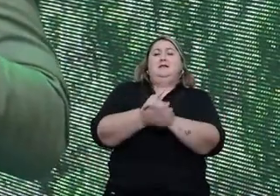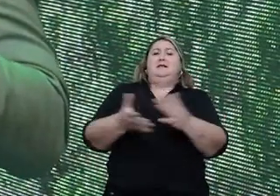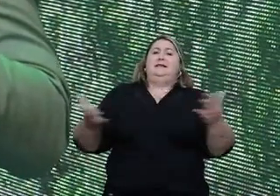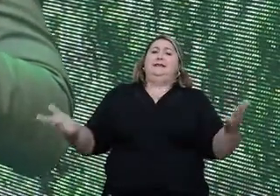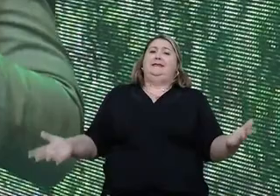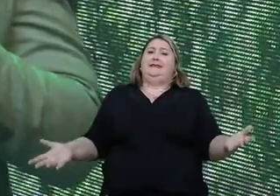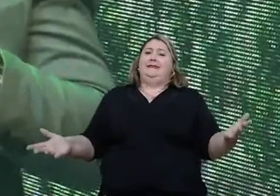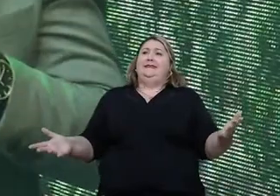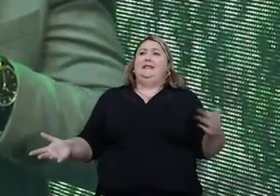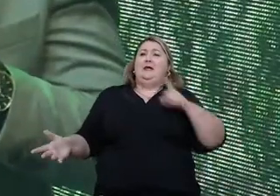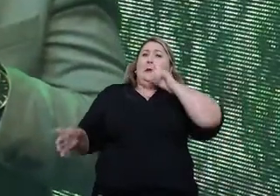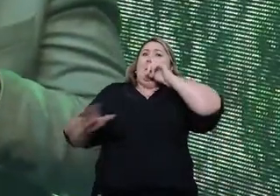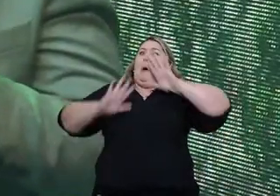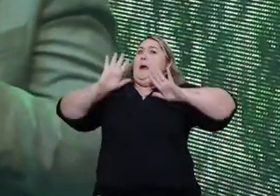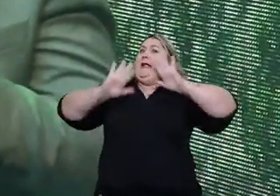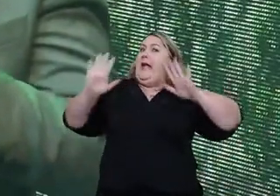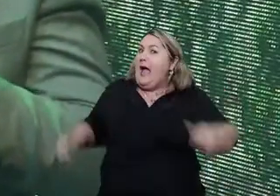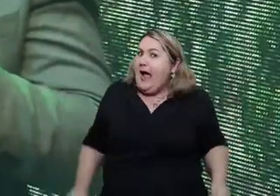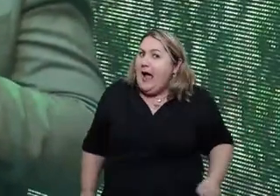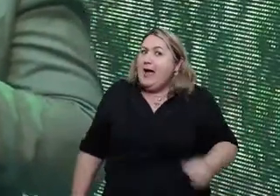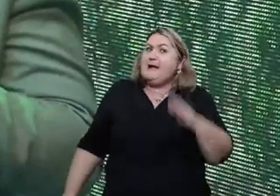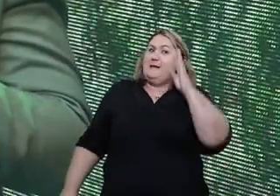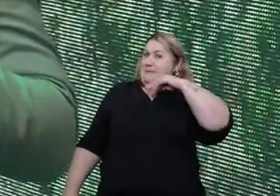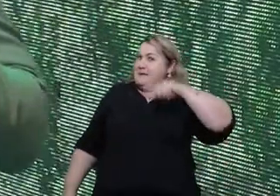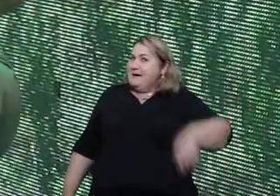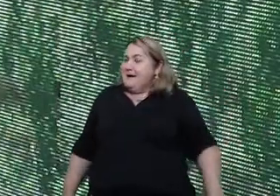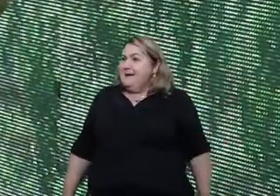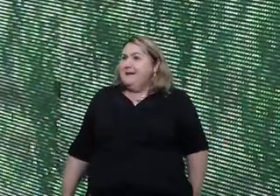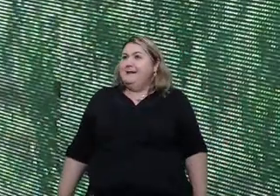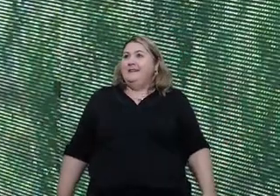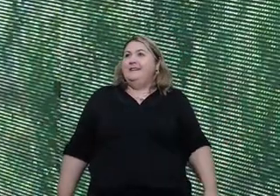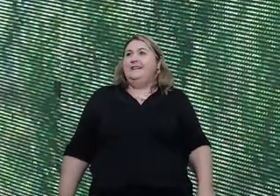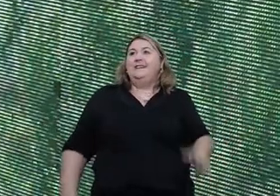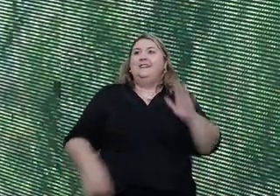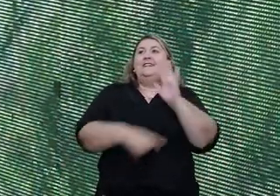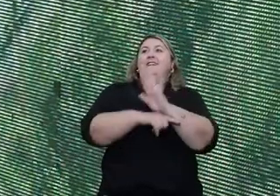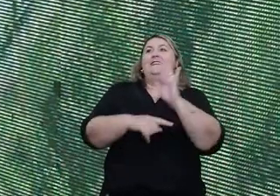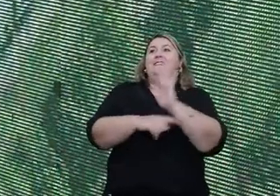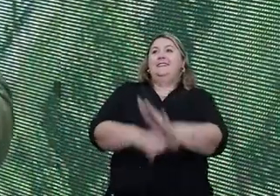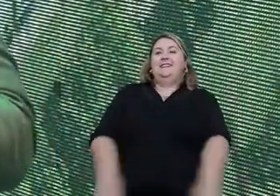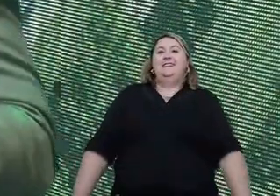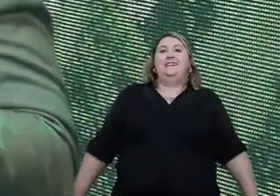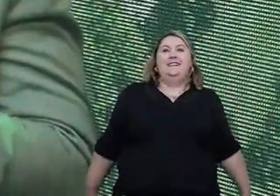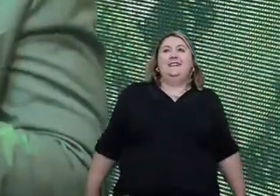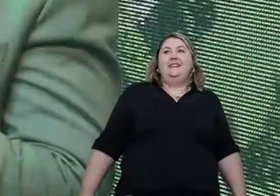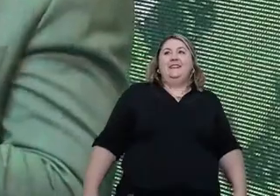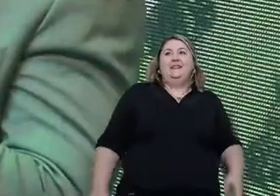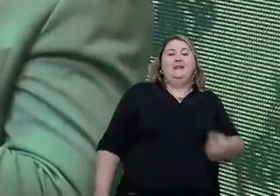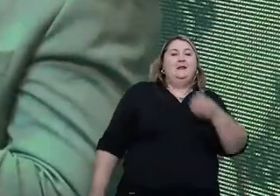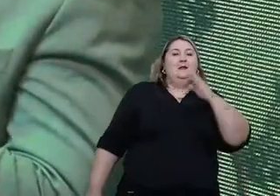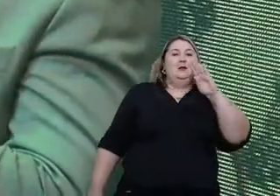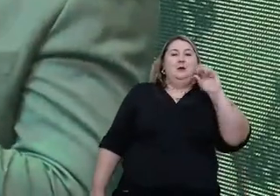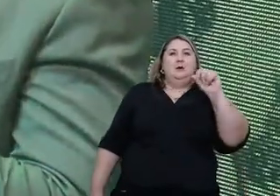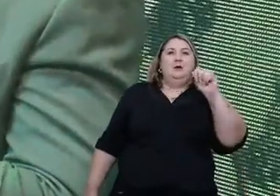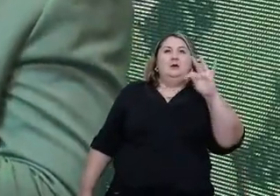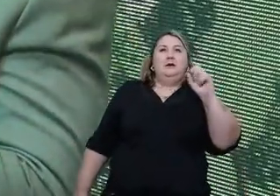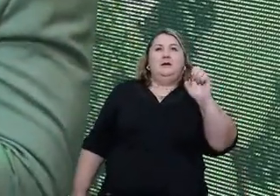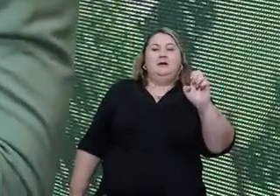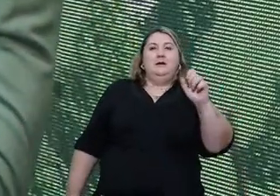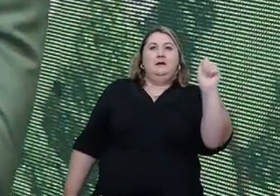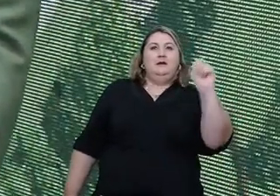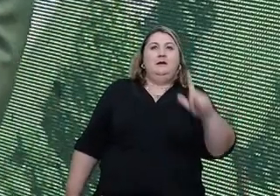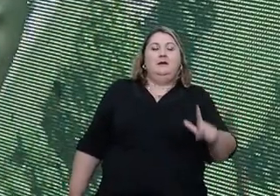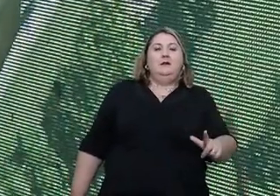Walter, cuidado, parceiro. Vai dar ruim isso aí. Ajuda o Walter aí para mim, por favor. E boate azul disparando aqui de